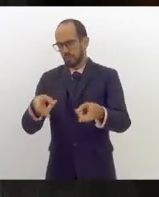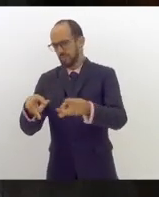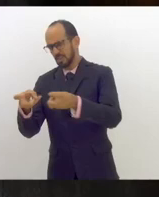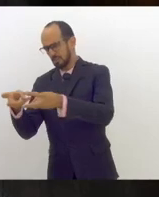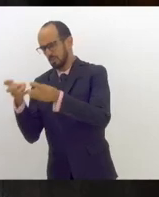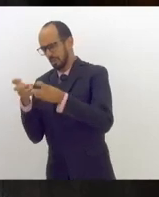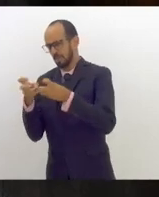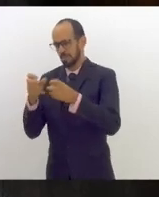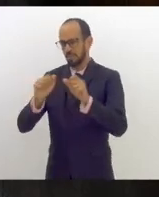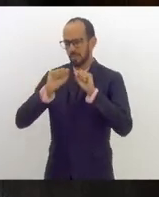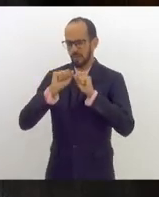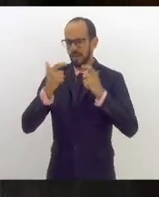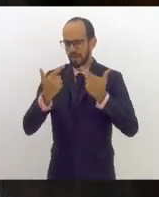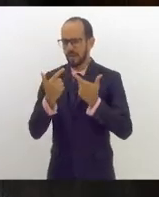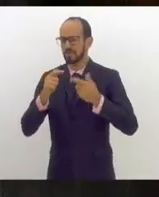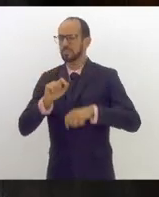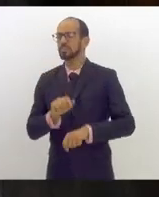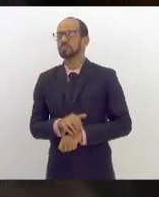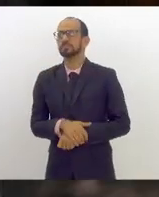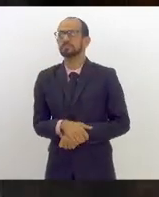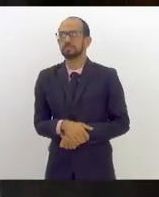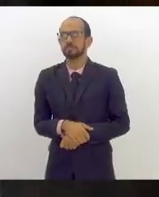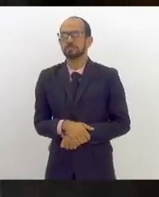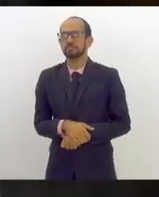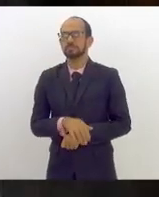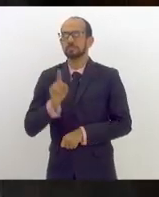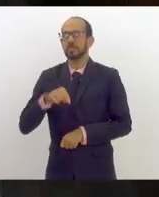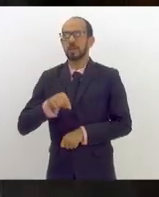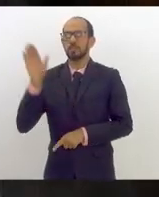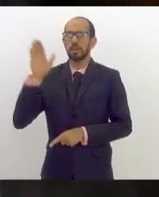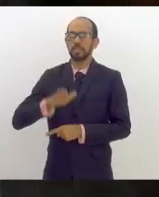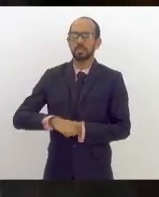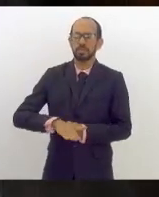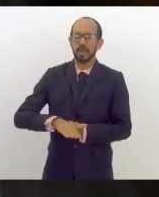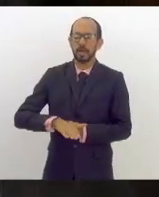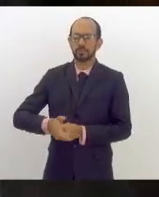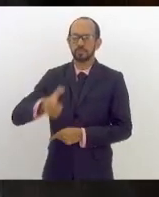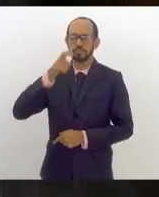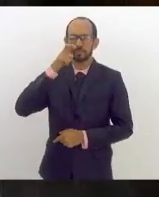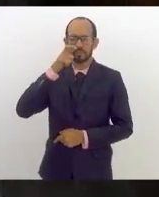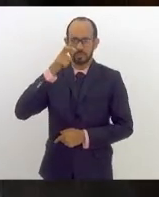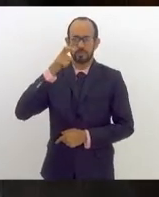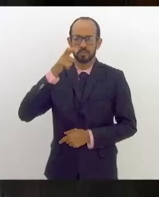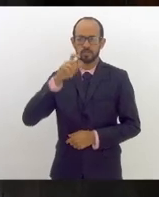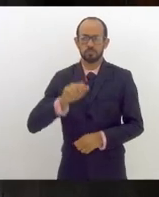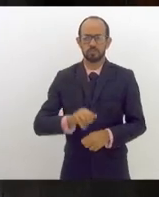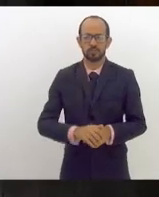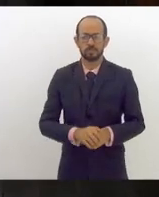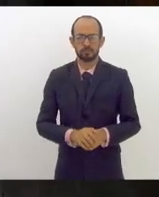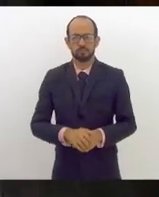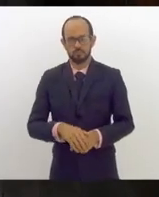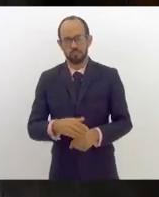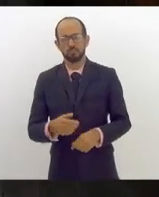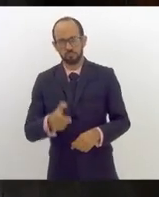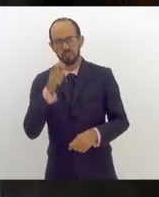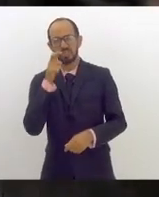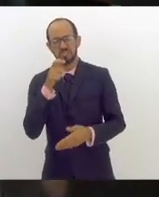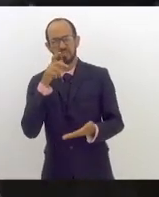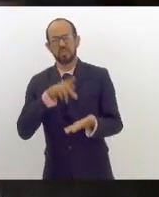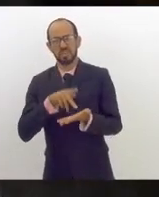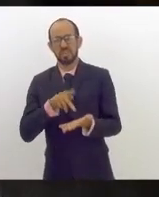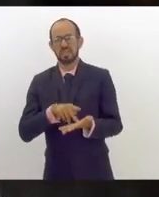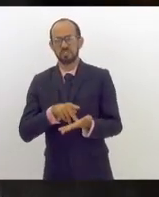Parlamento Fluminense é uma parte muito interessante muito interessante